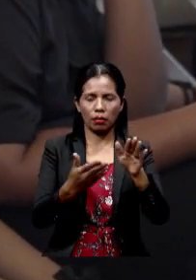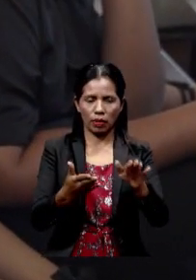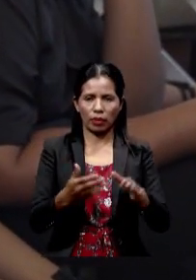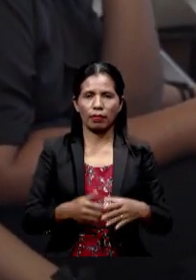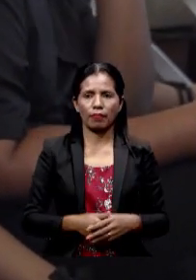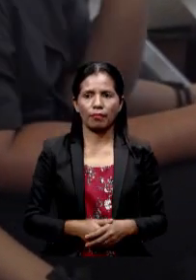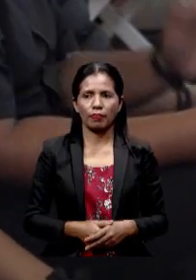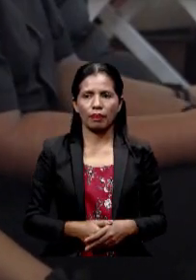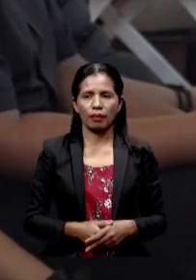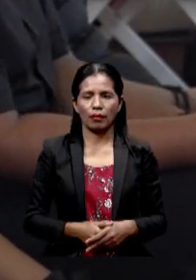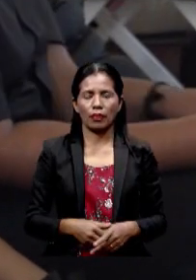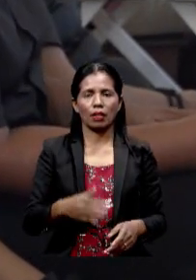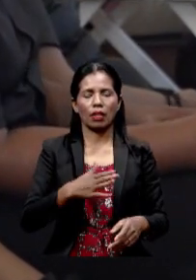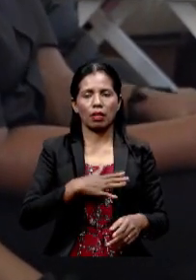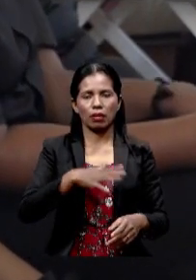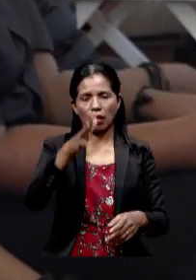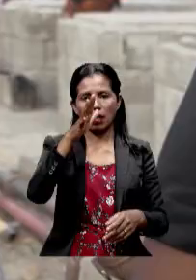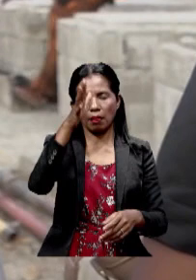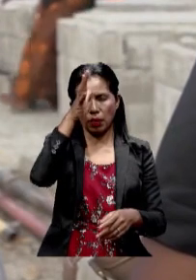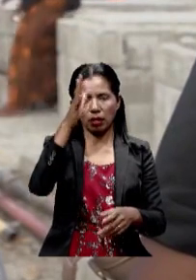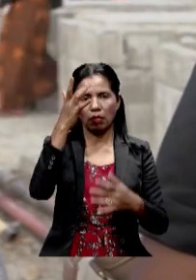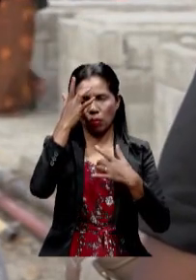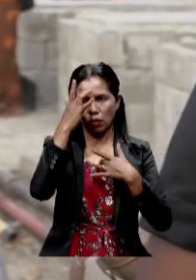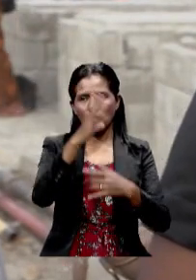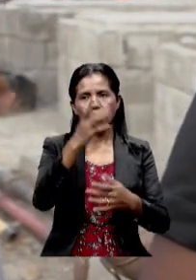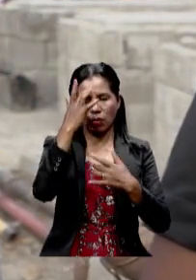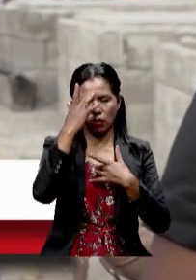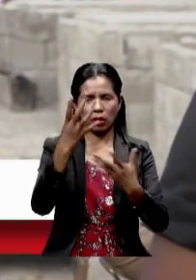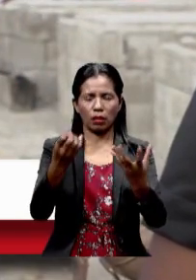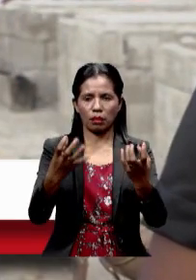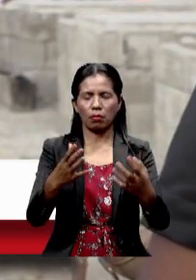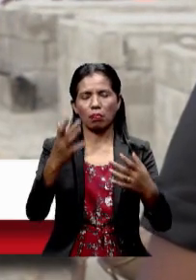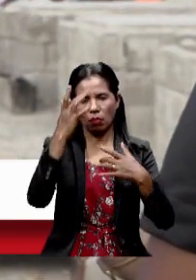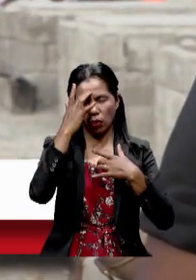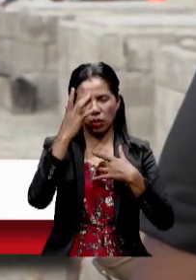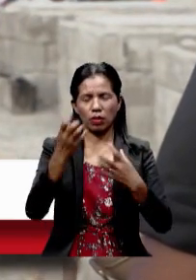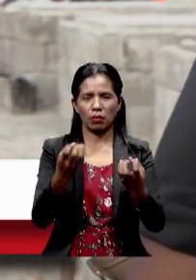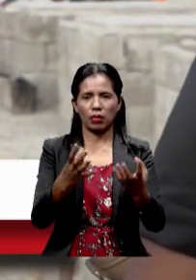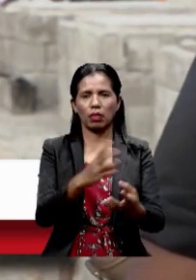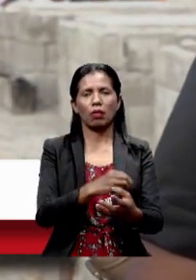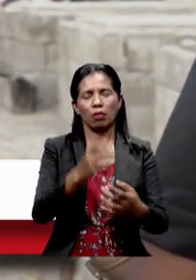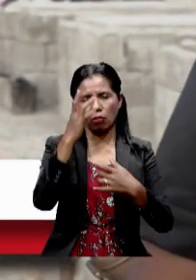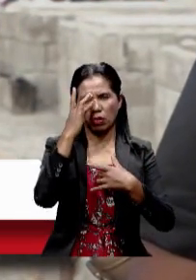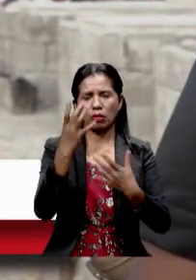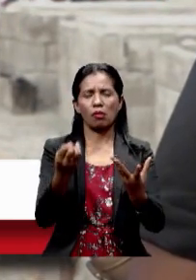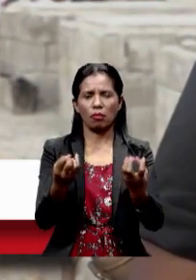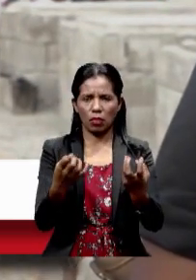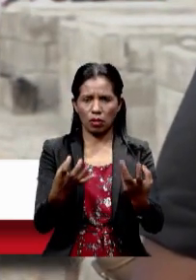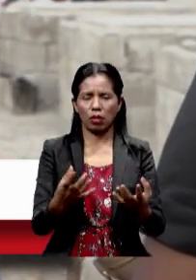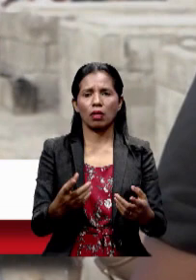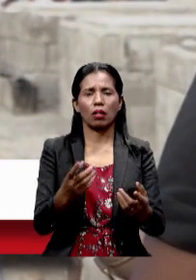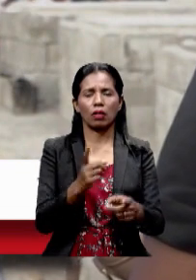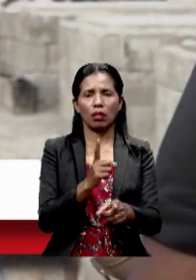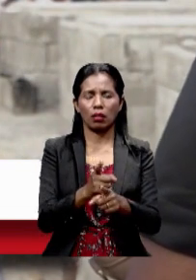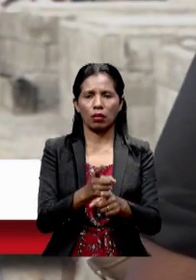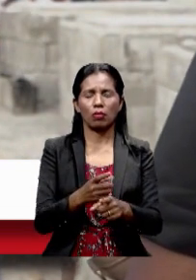Nia apanya moras nebe komplikadu, tamba iha moras rins, iha mos figadu, iha mos